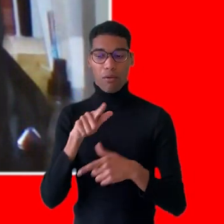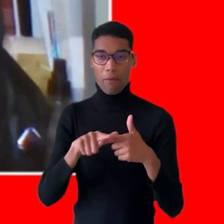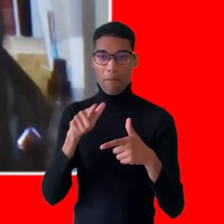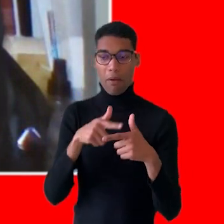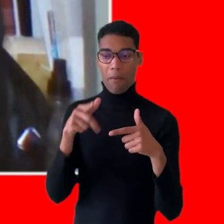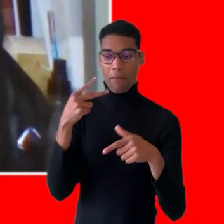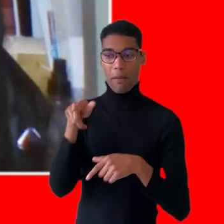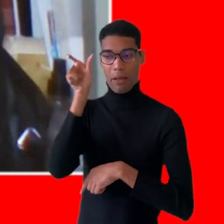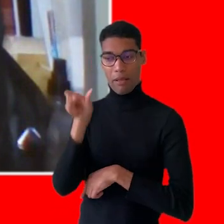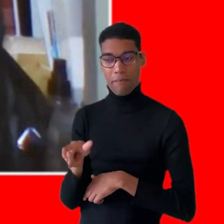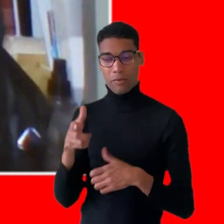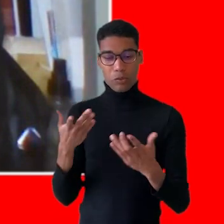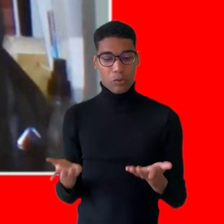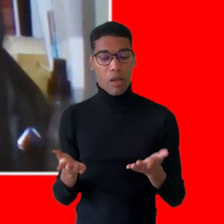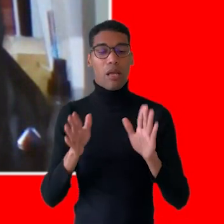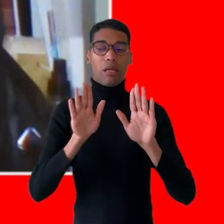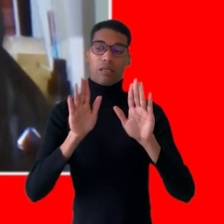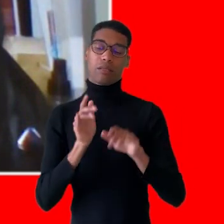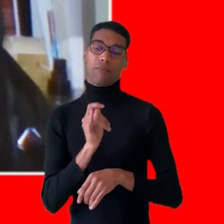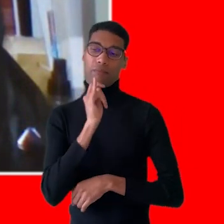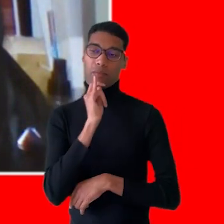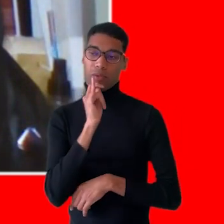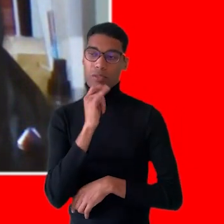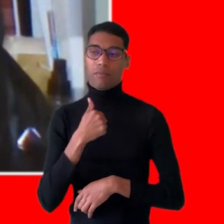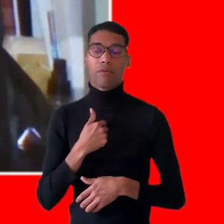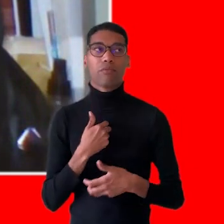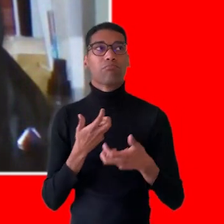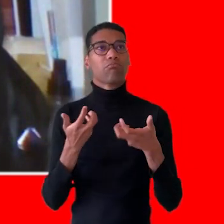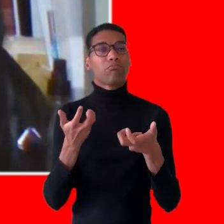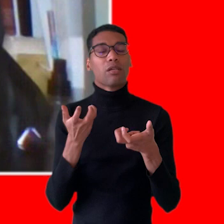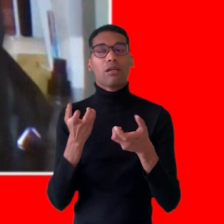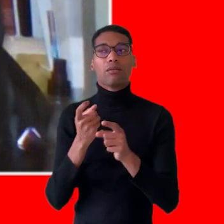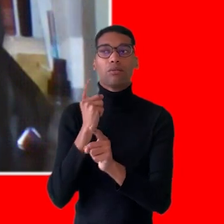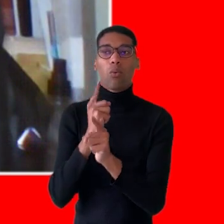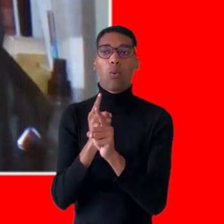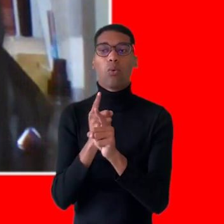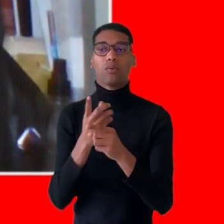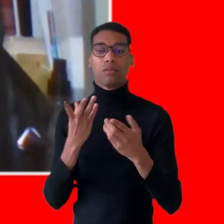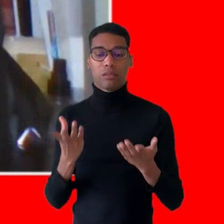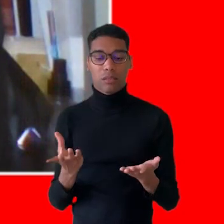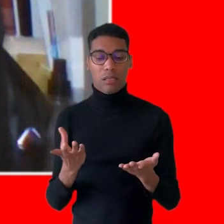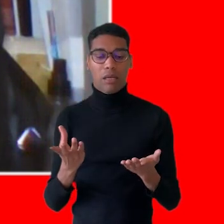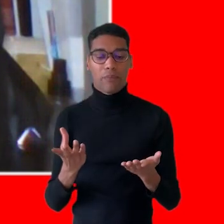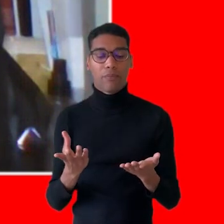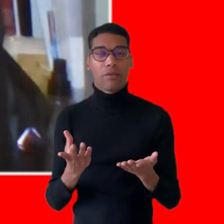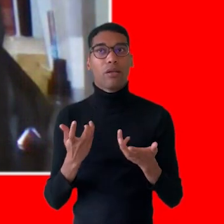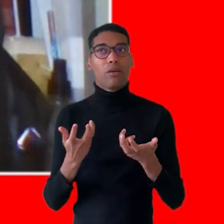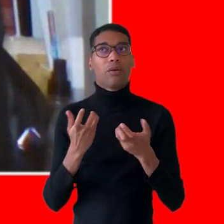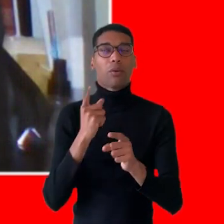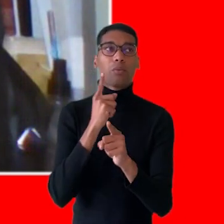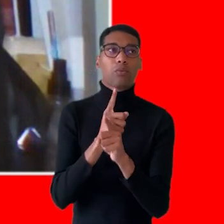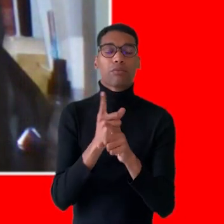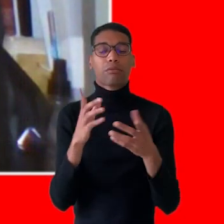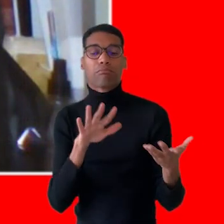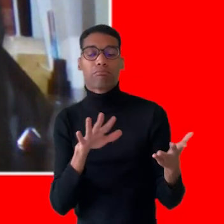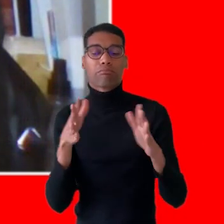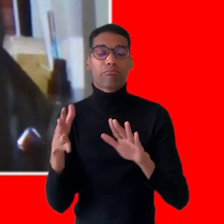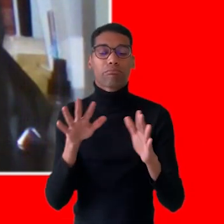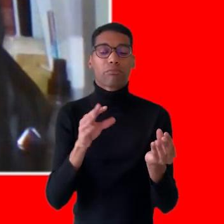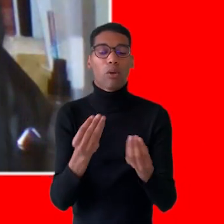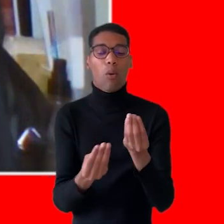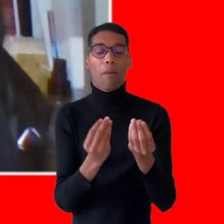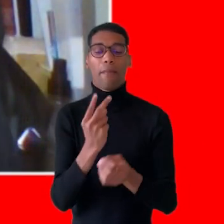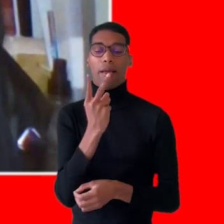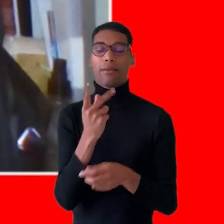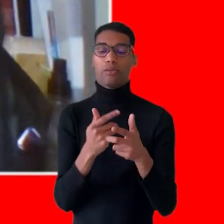do indivíduo. Então, eu buscaria um meio termo